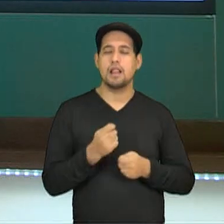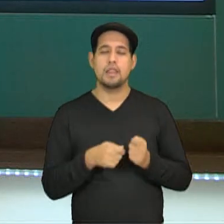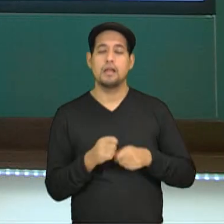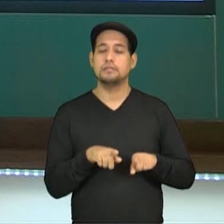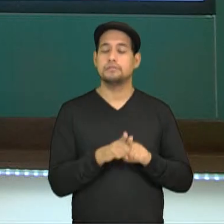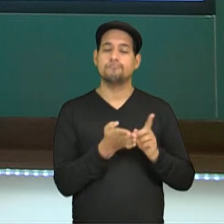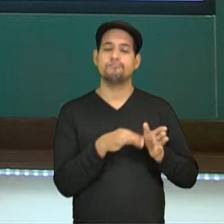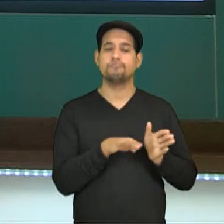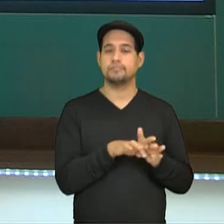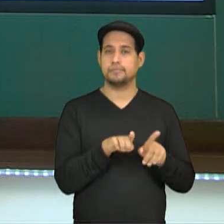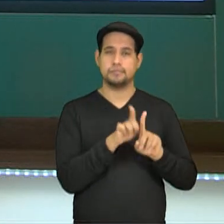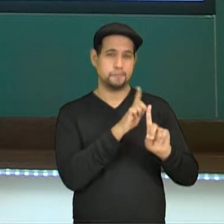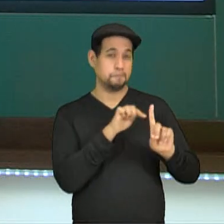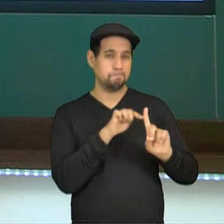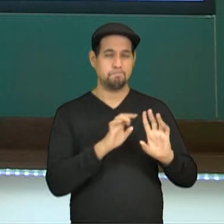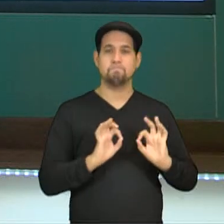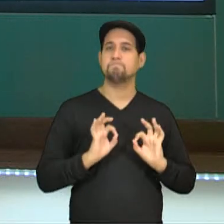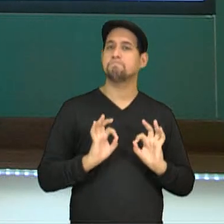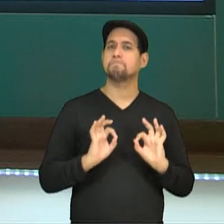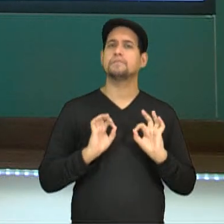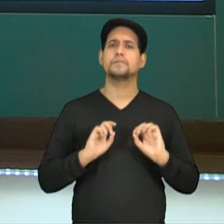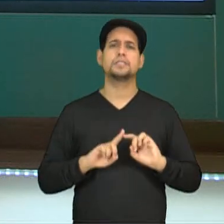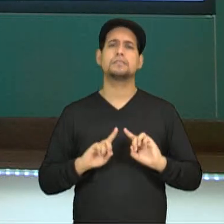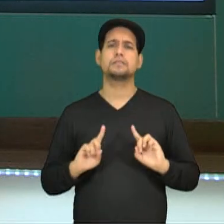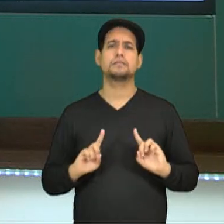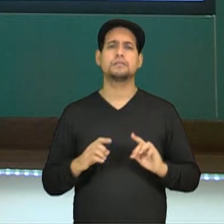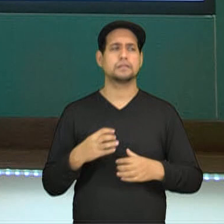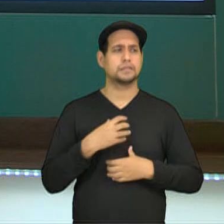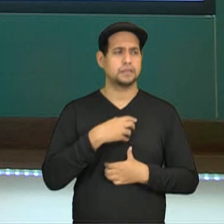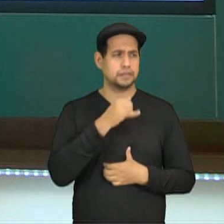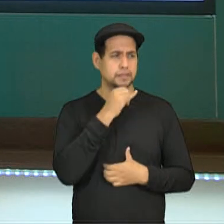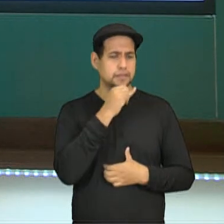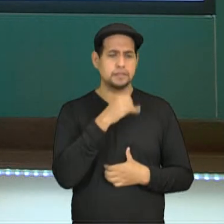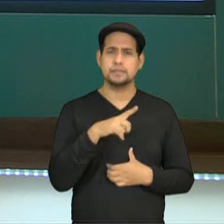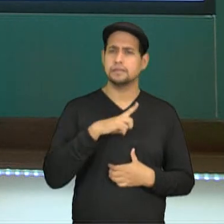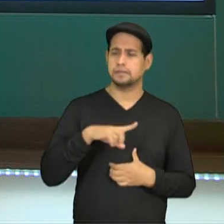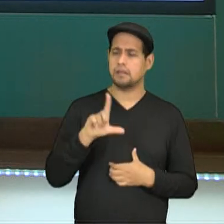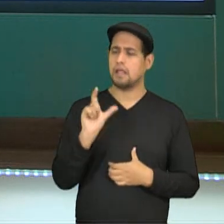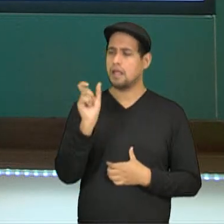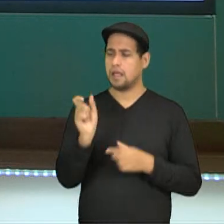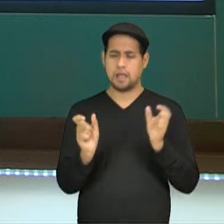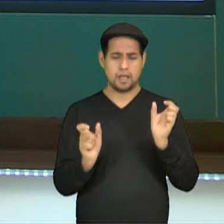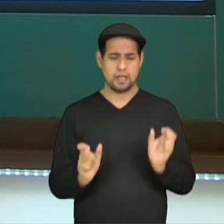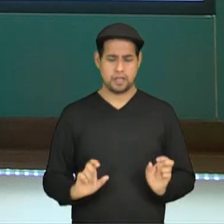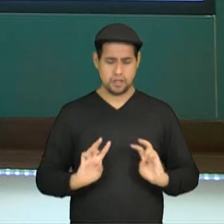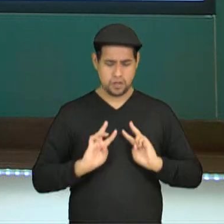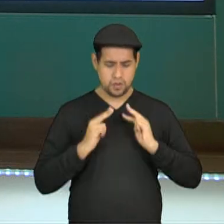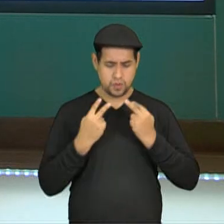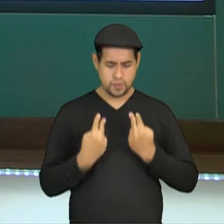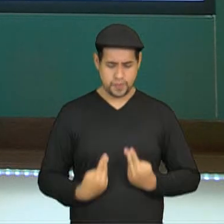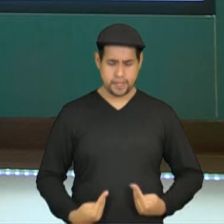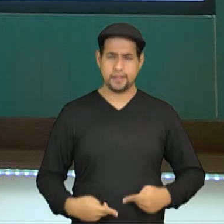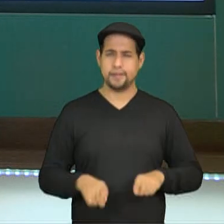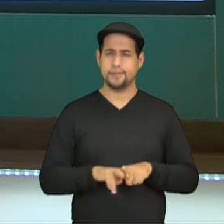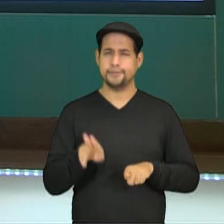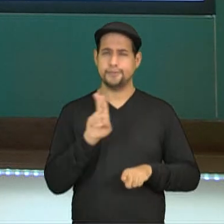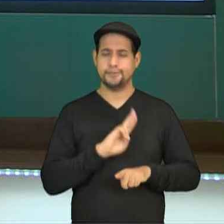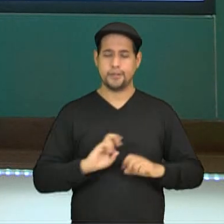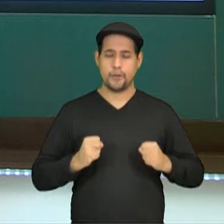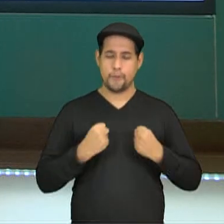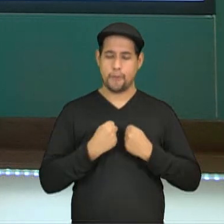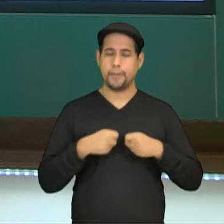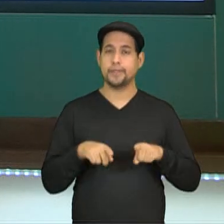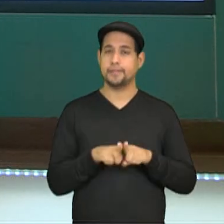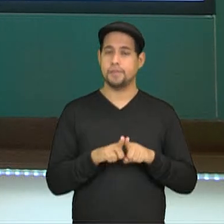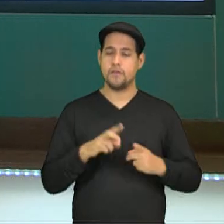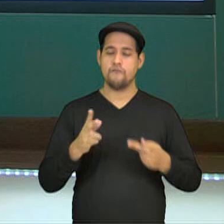poder chegar a esse objetivo. Então o fato dele adquirir características humanas, usar roupas